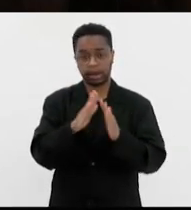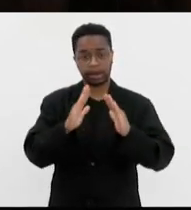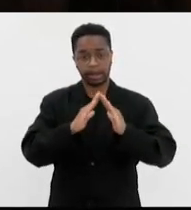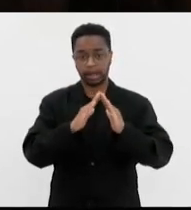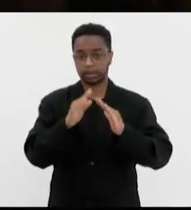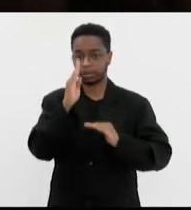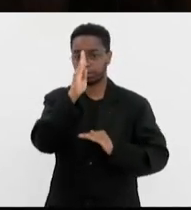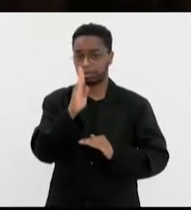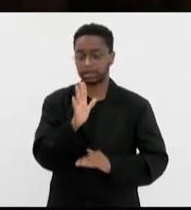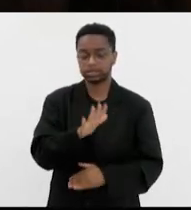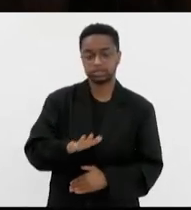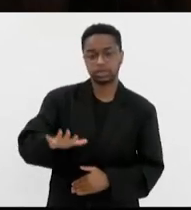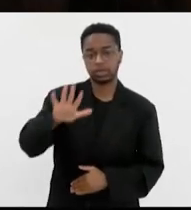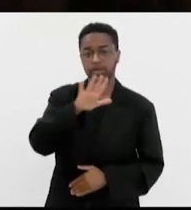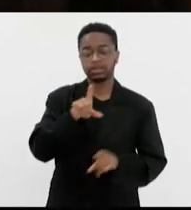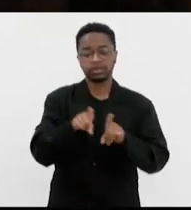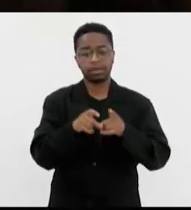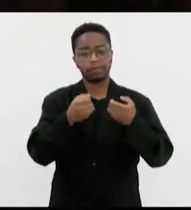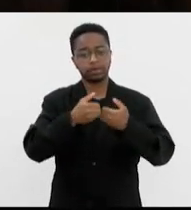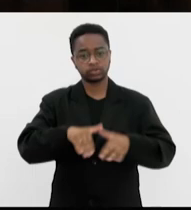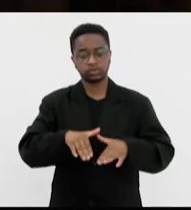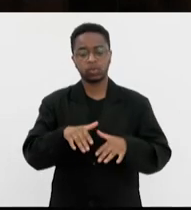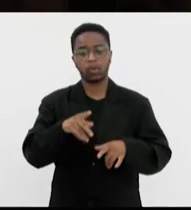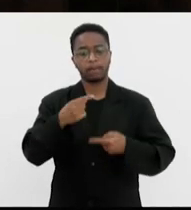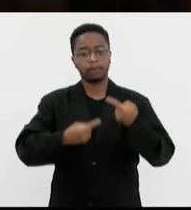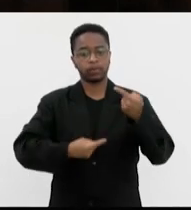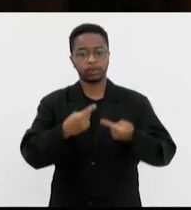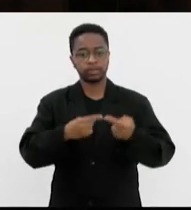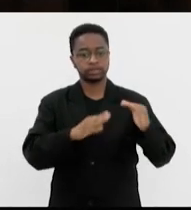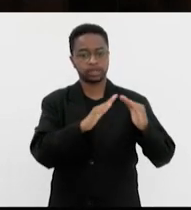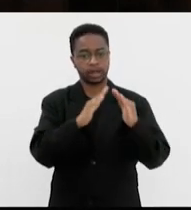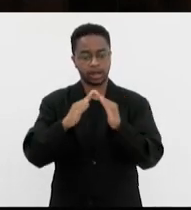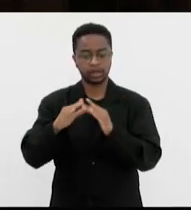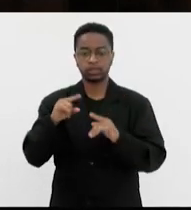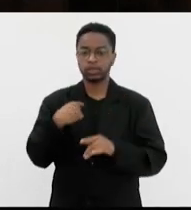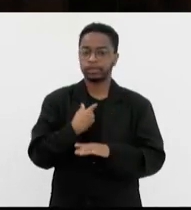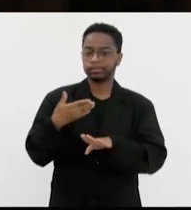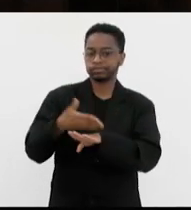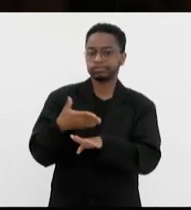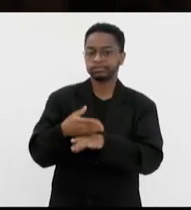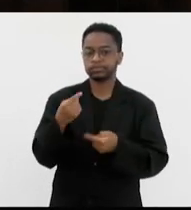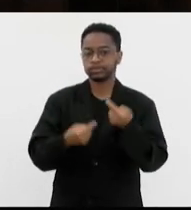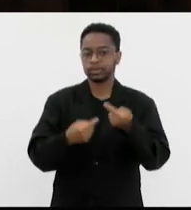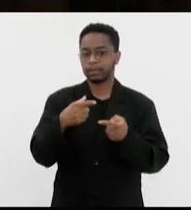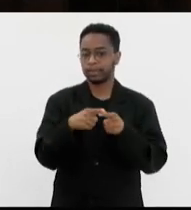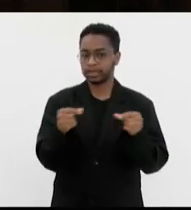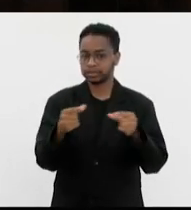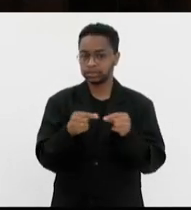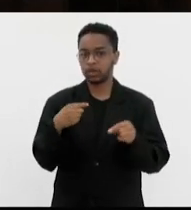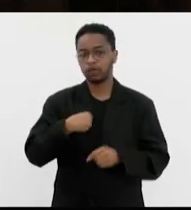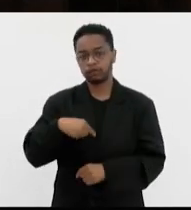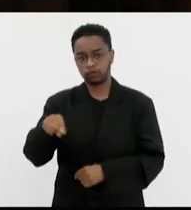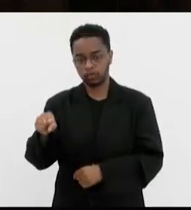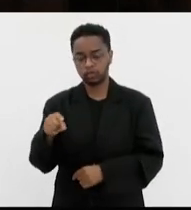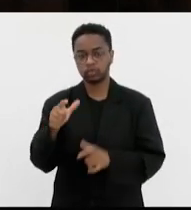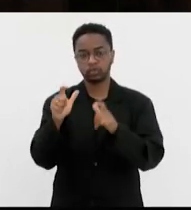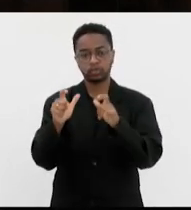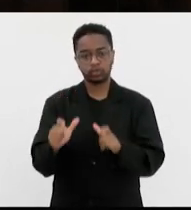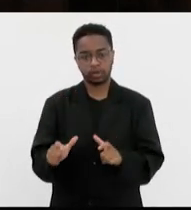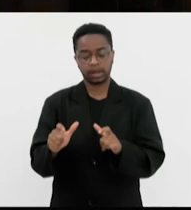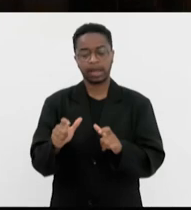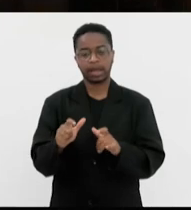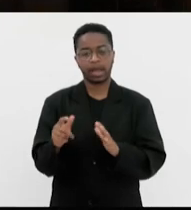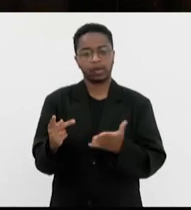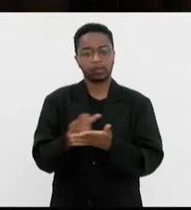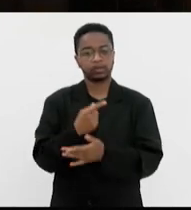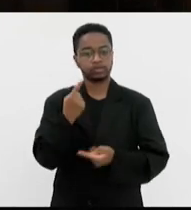todo, sucateou a política de habitação. Participamos desse debate em Brasília, fui lá no lugar onde estava acontecendo